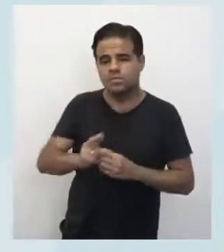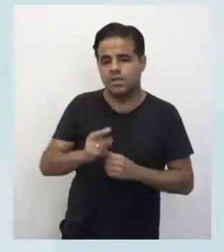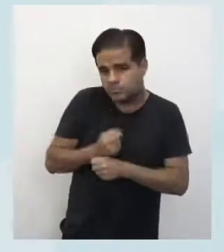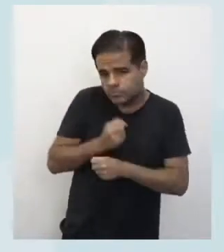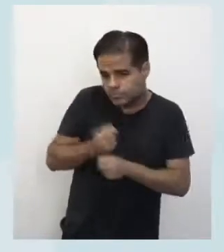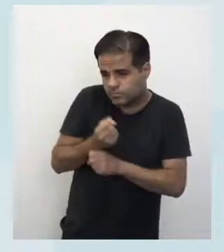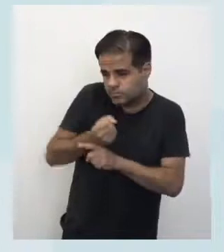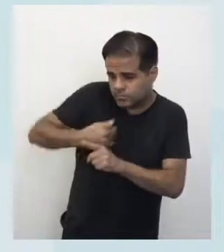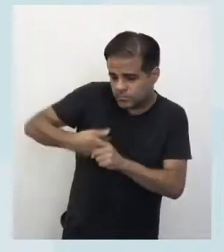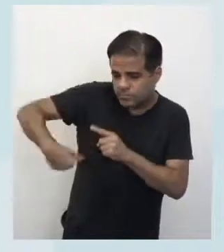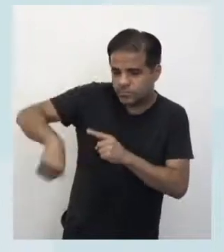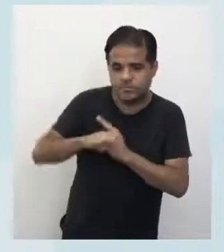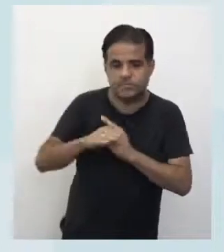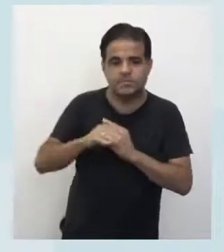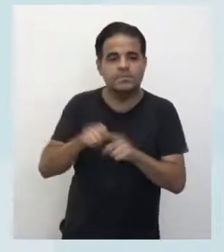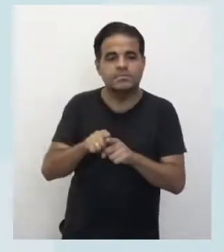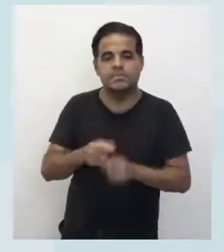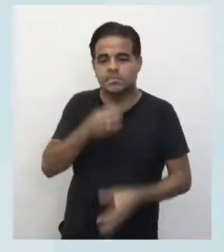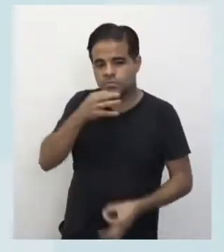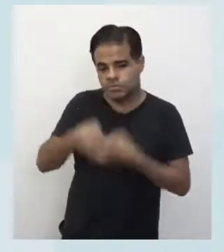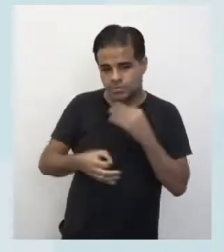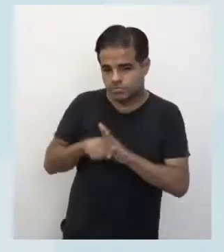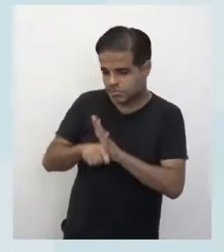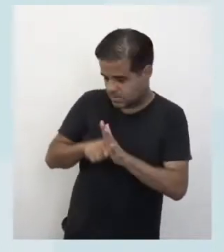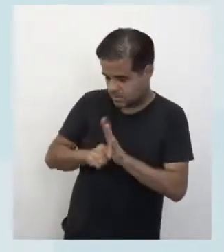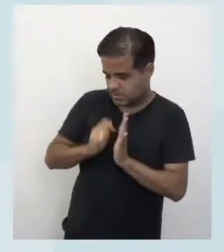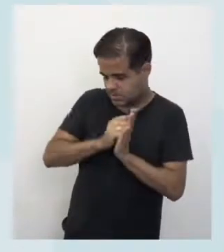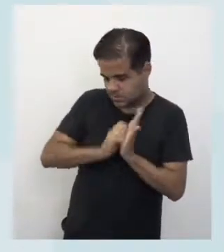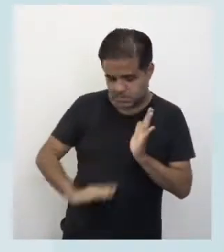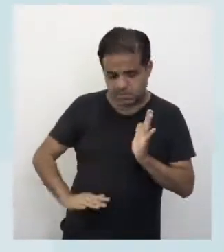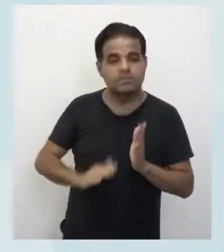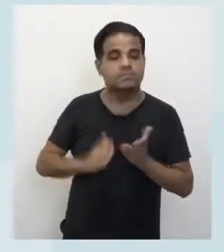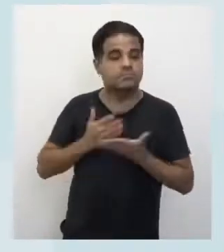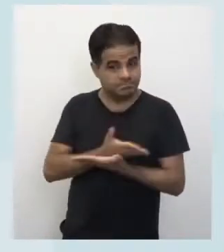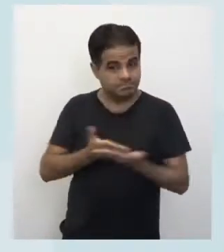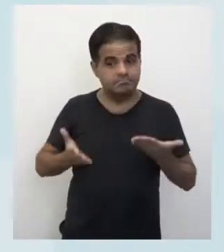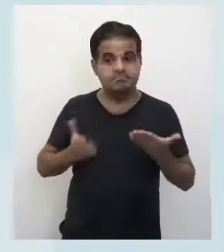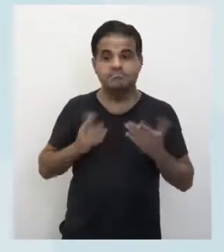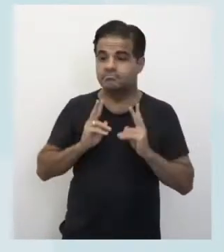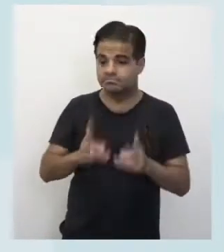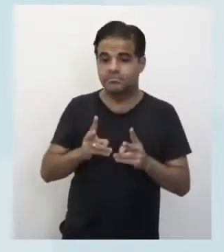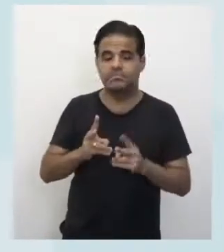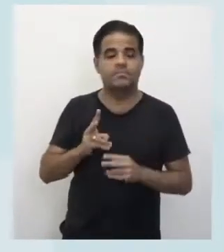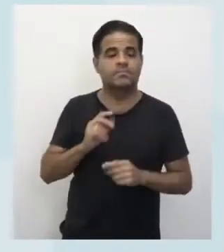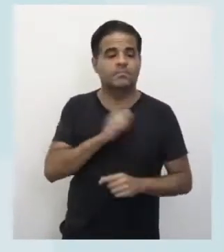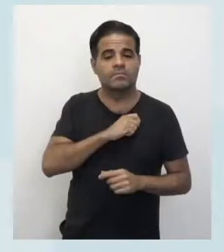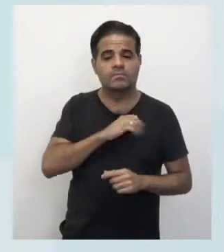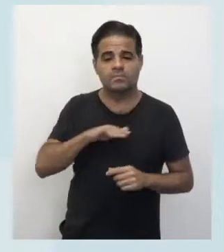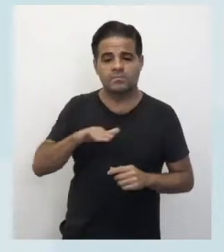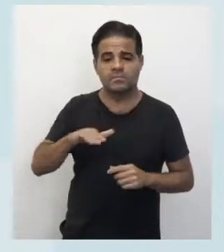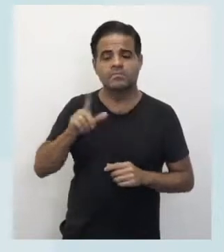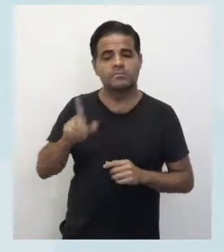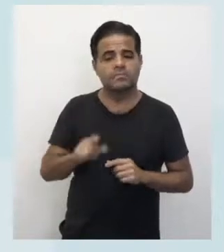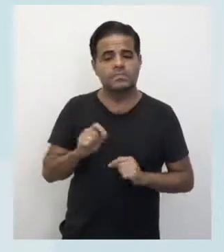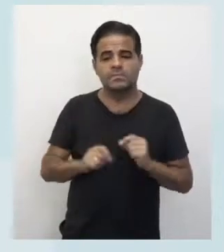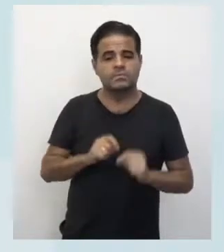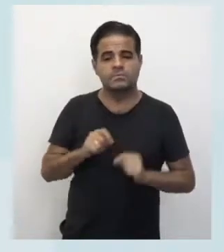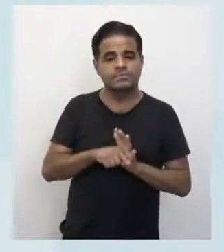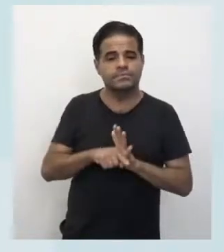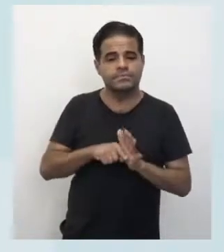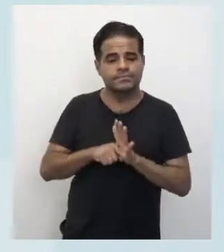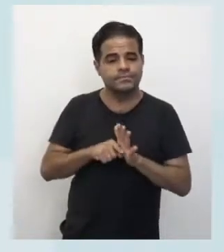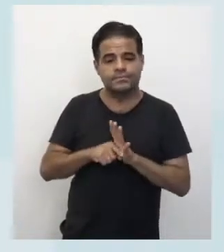construção social e as sugestões de pesquisa, de atividades que estão aí para vocês, alunos, são as seguintes: